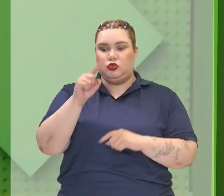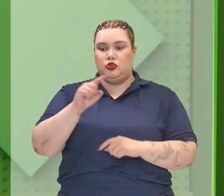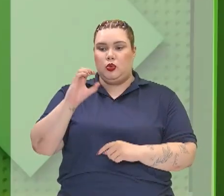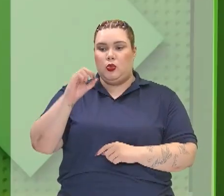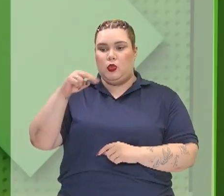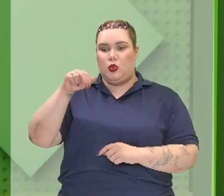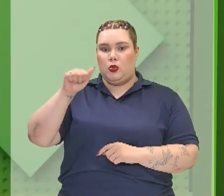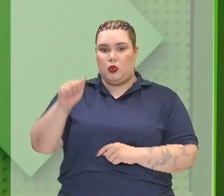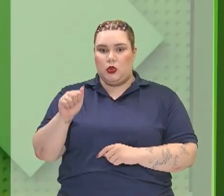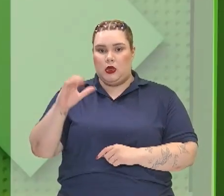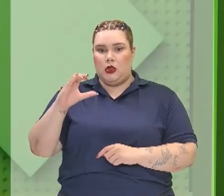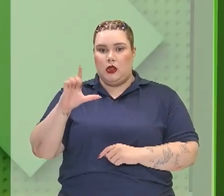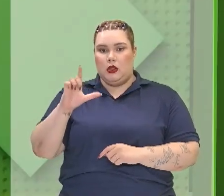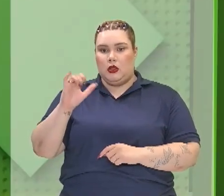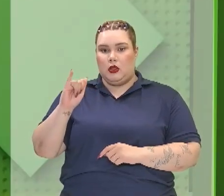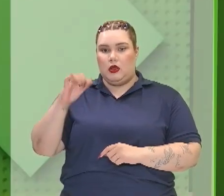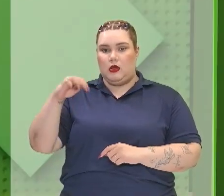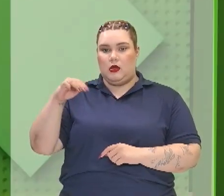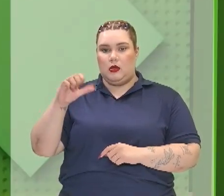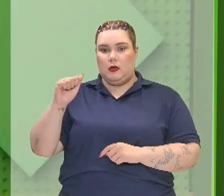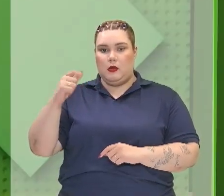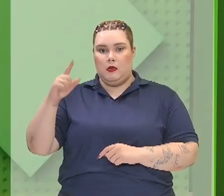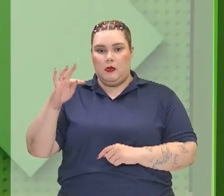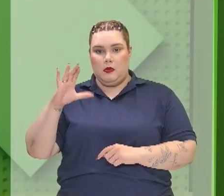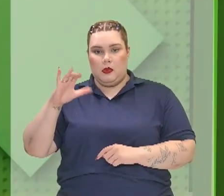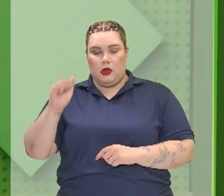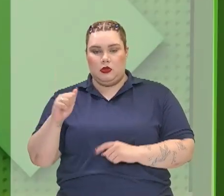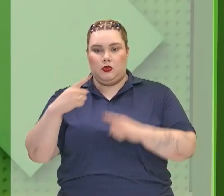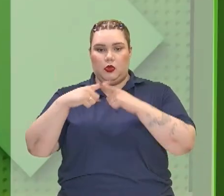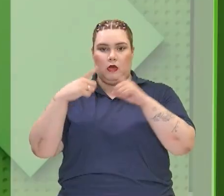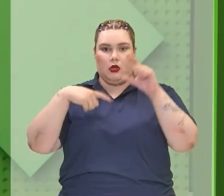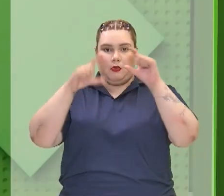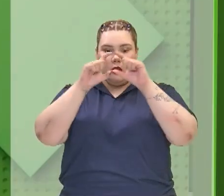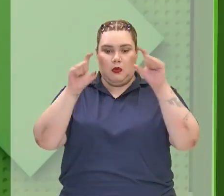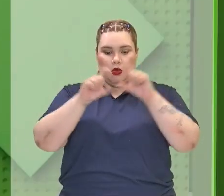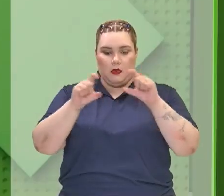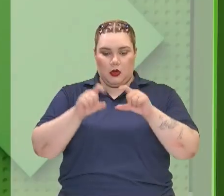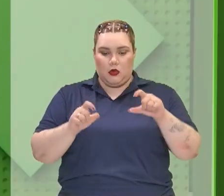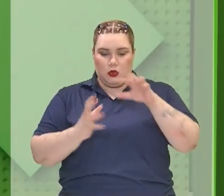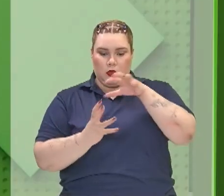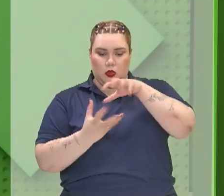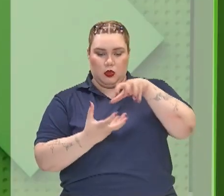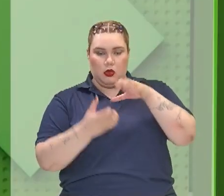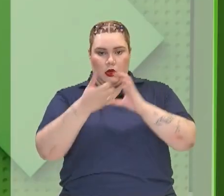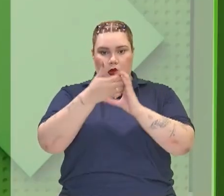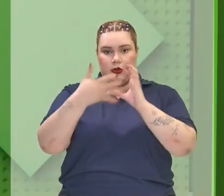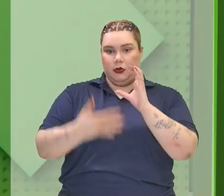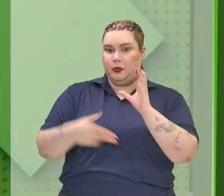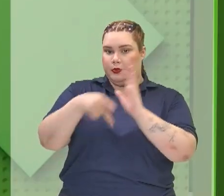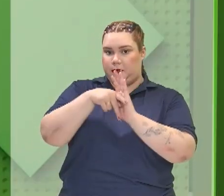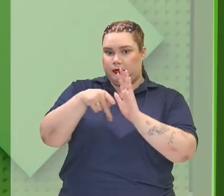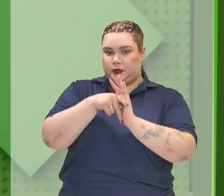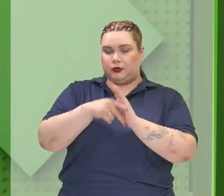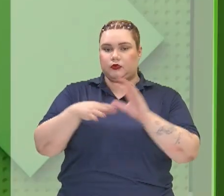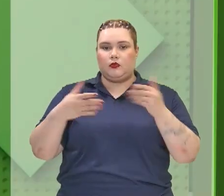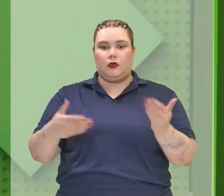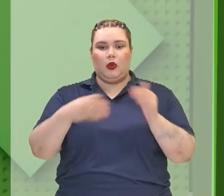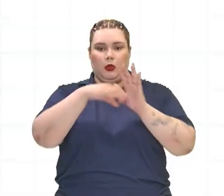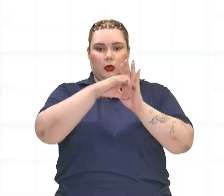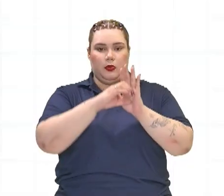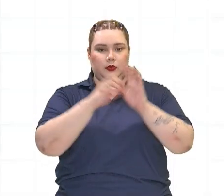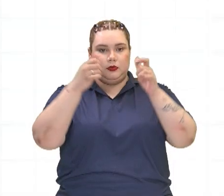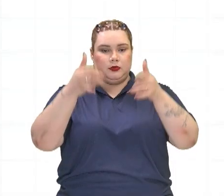elas possuem, cada zona possui características, tá? Então vamos aí para o conceito de